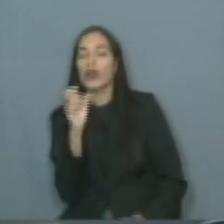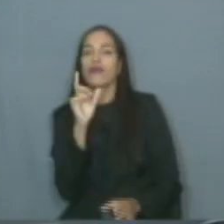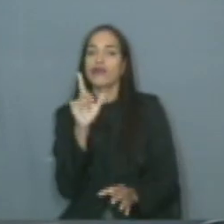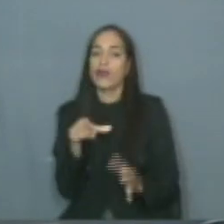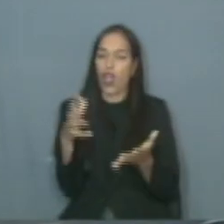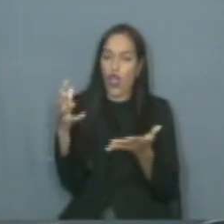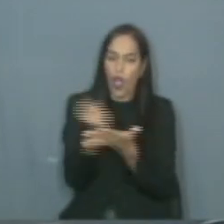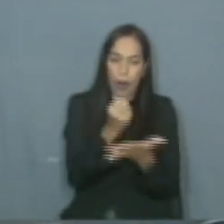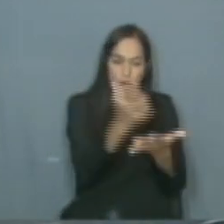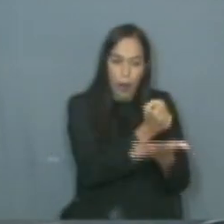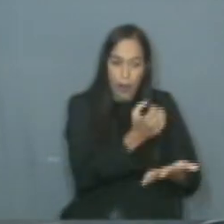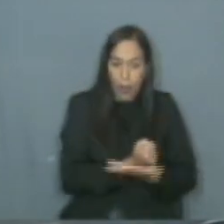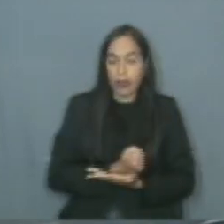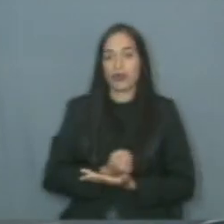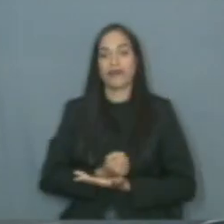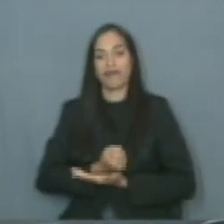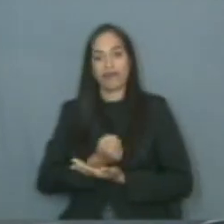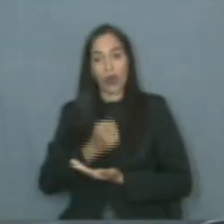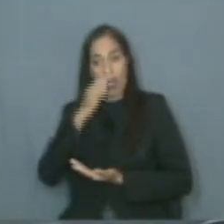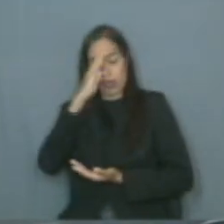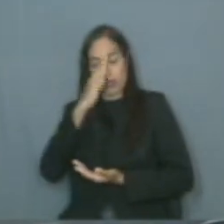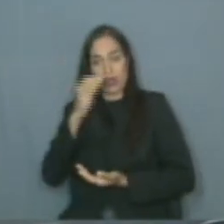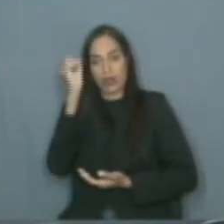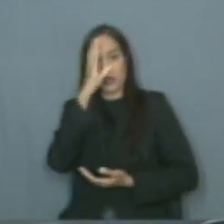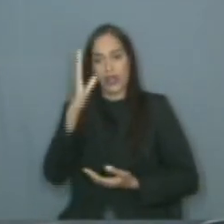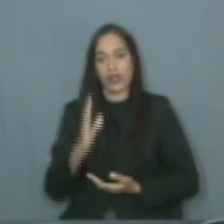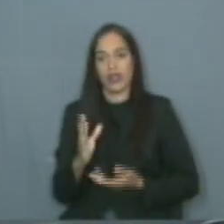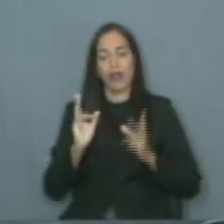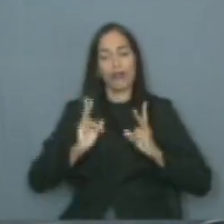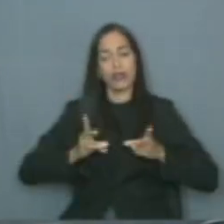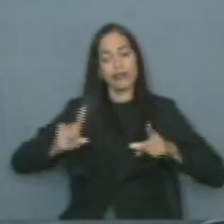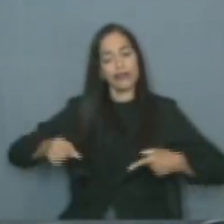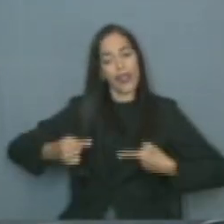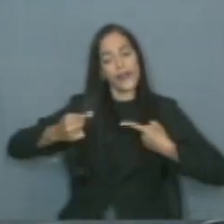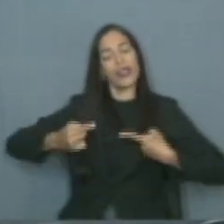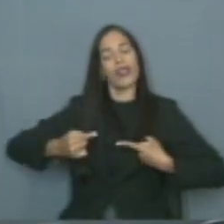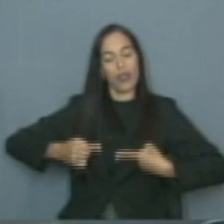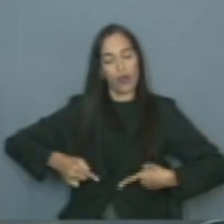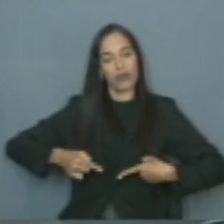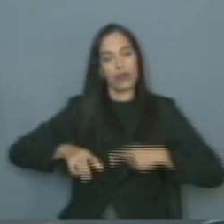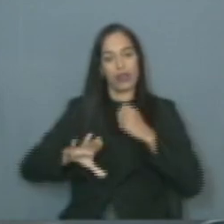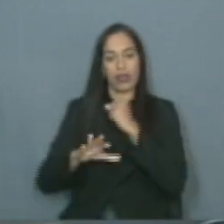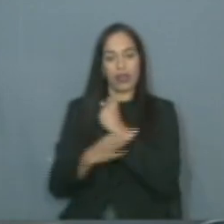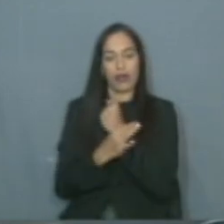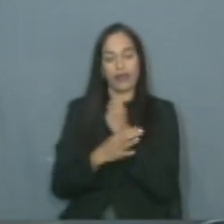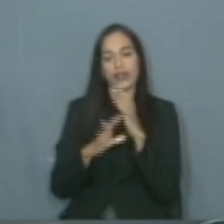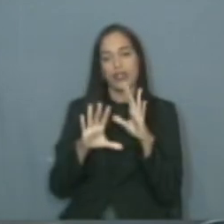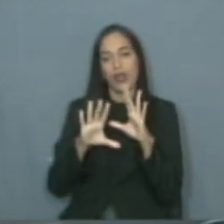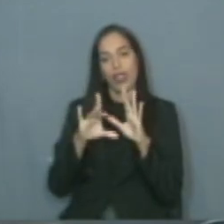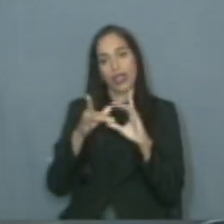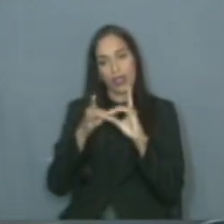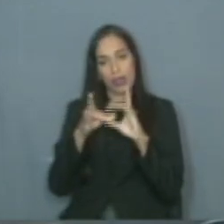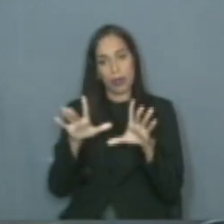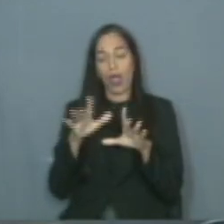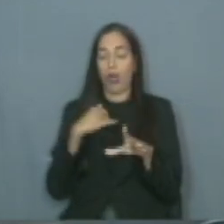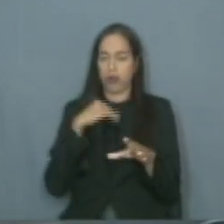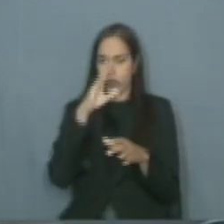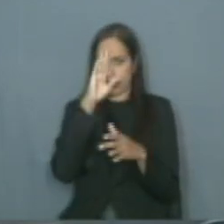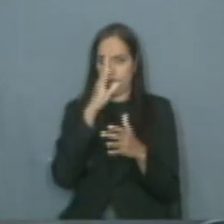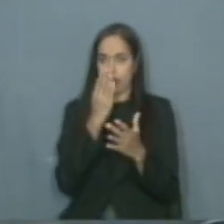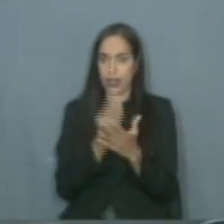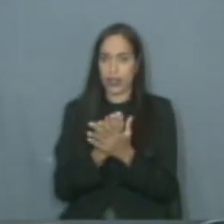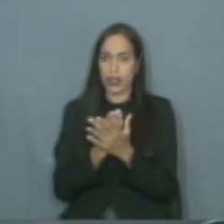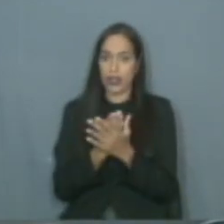fazem ver que o Exército Brasileiro nem sempre defendeu a democracia. Eu acredito mesmo, que parte